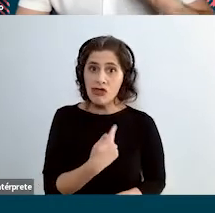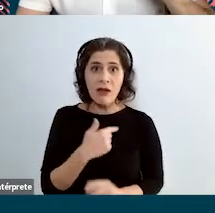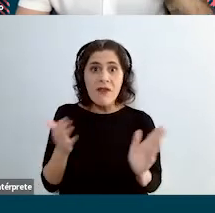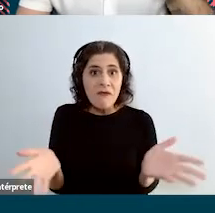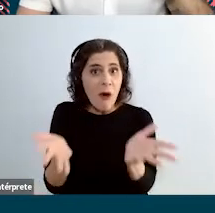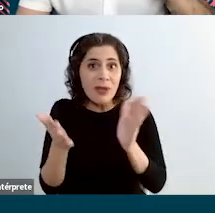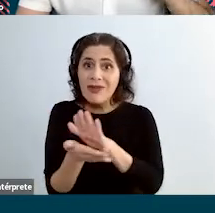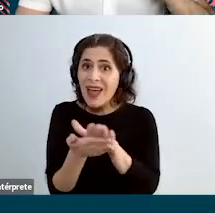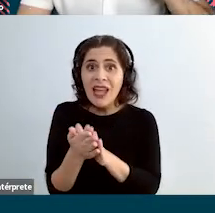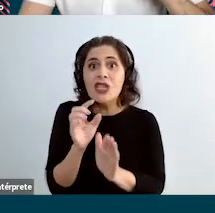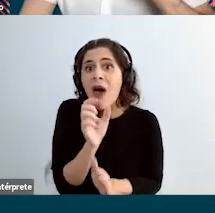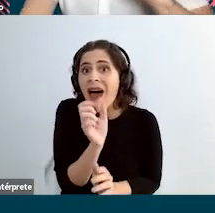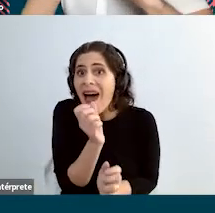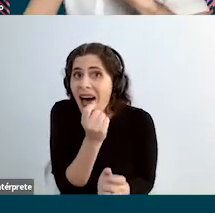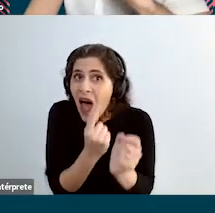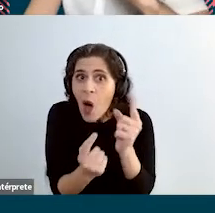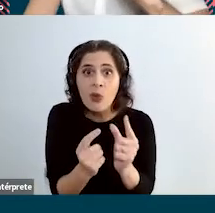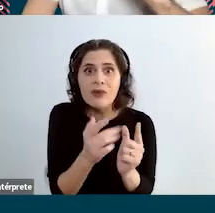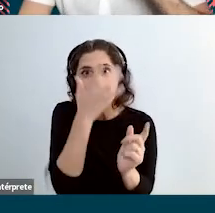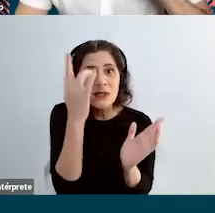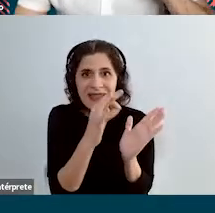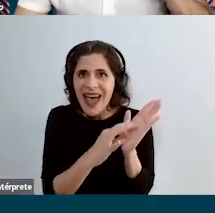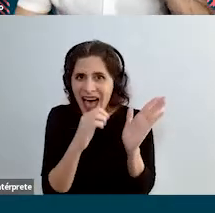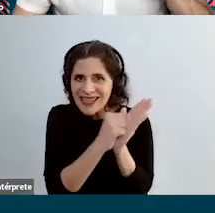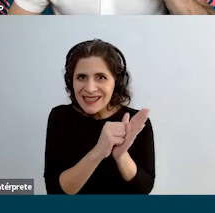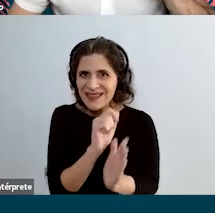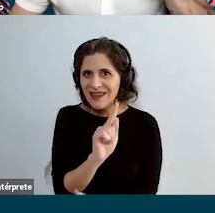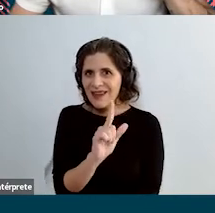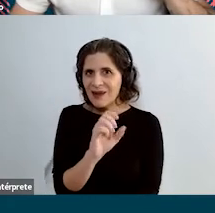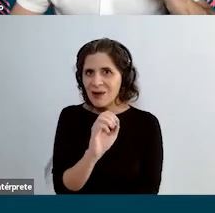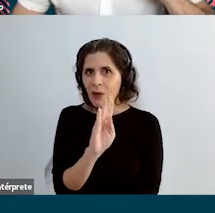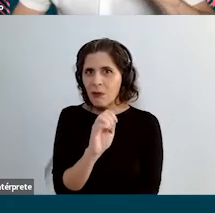fomentar, só com um e-mailzinho lá falando para alguns assinantes do Globoplay.